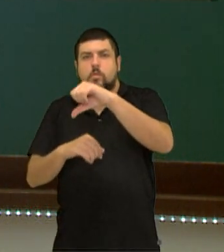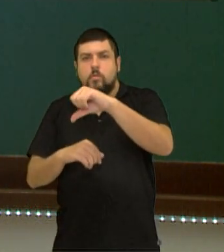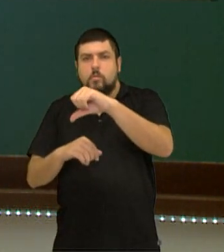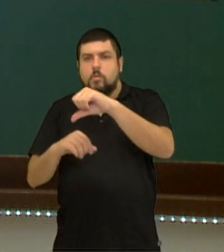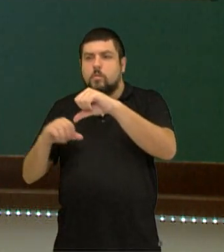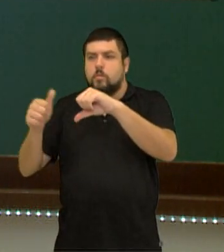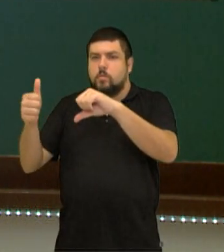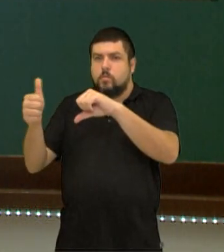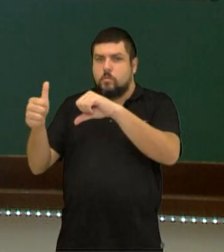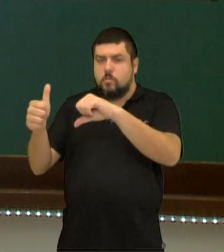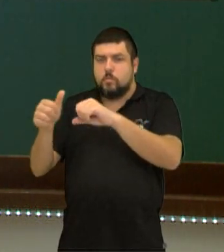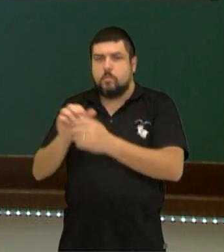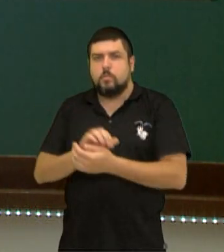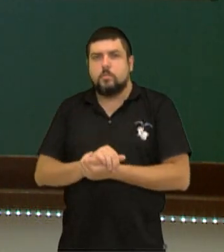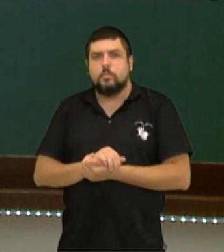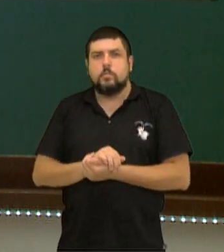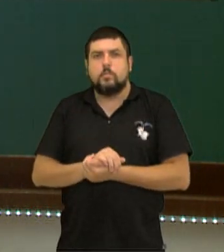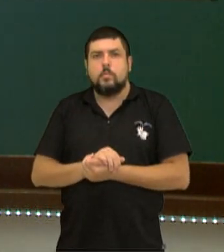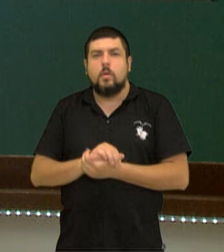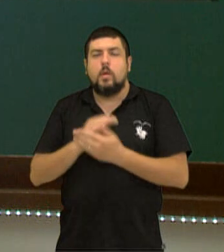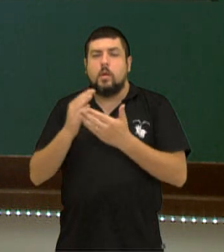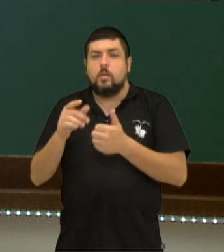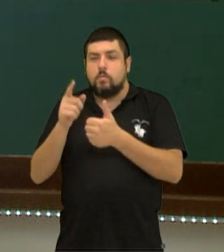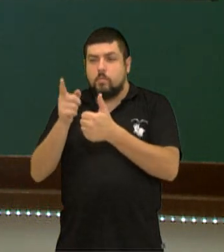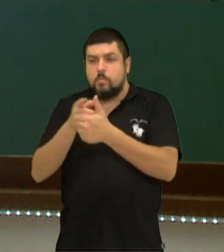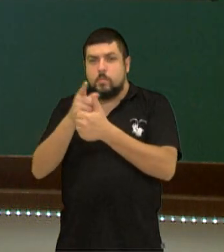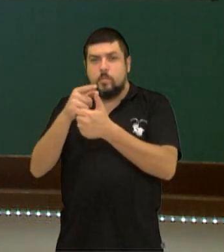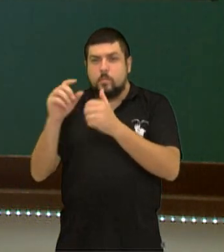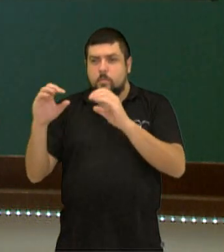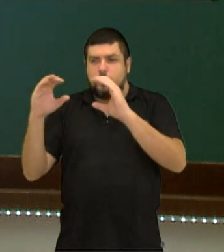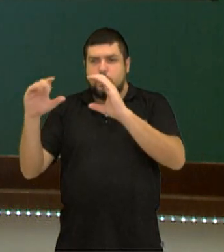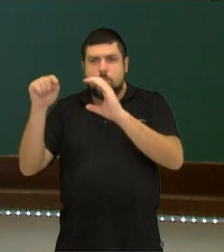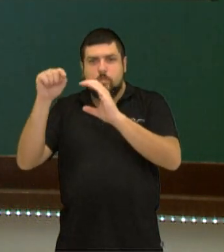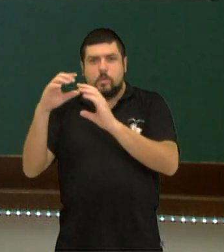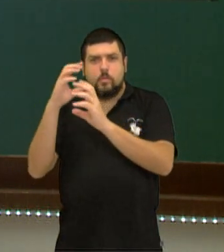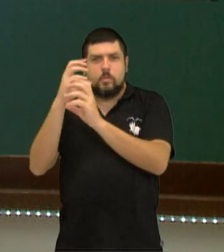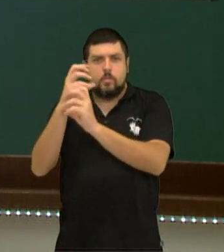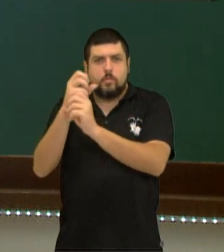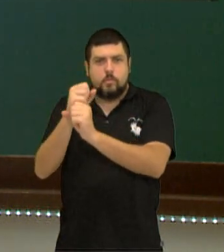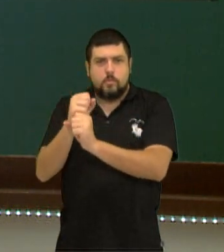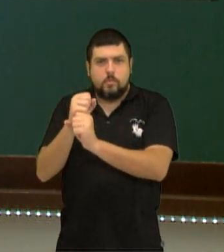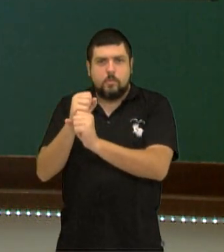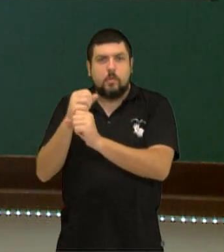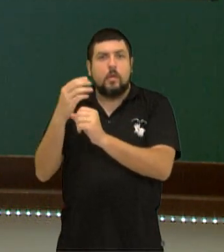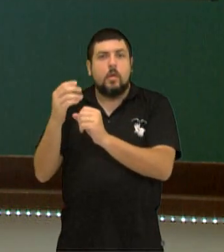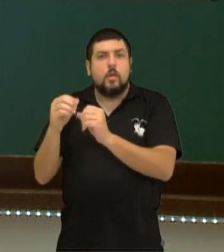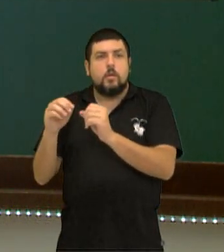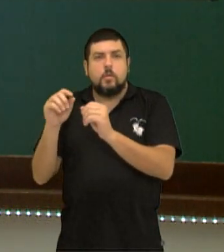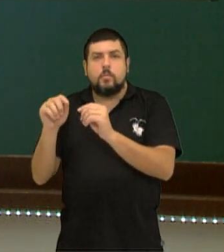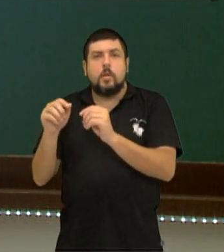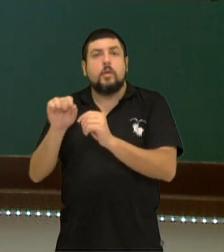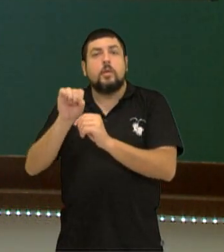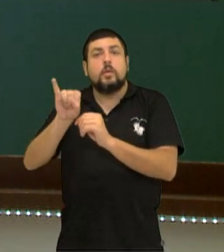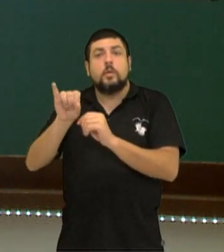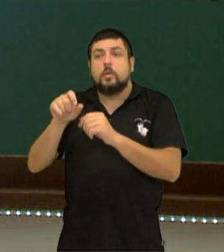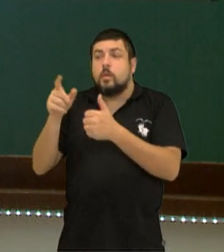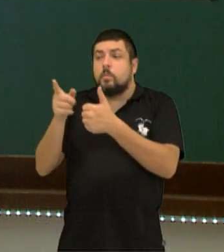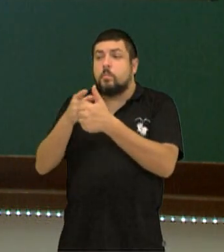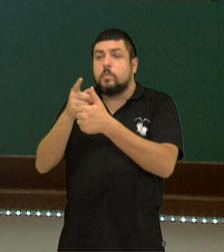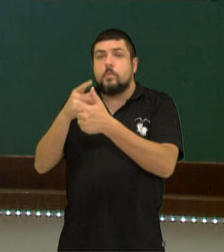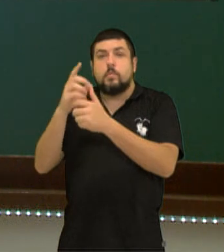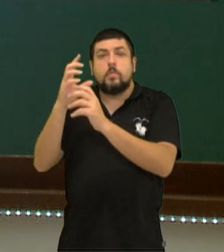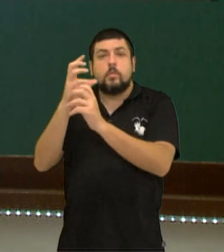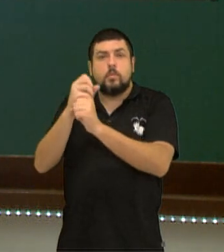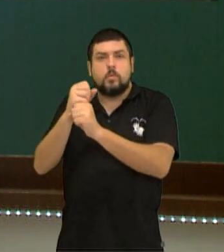11, ok? Então, eu tenho que resolver a soma. Se eu tenho que resolver a soma, eu coloco ela dentro do parênteses para